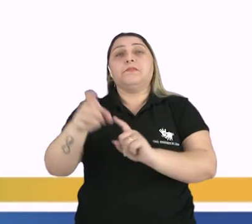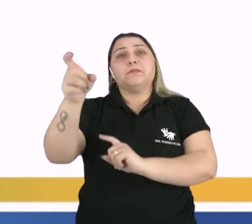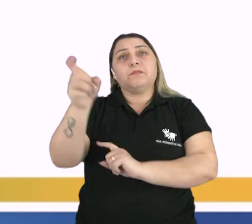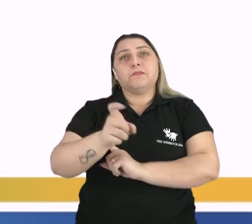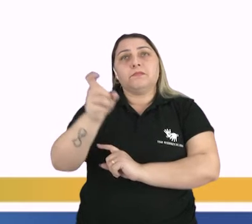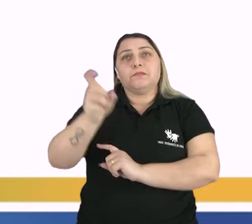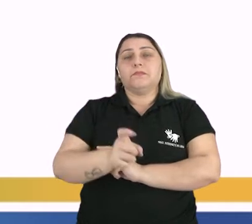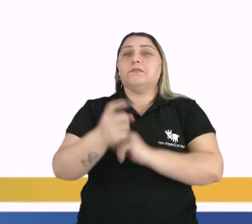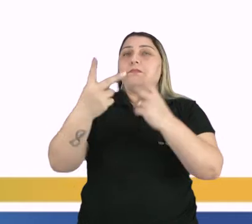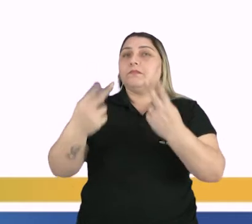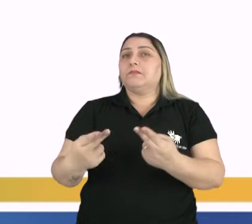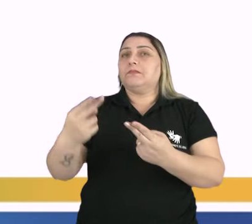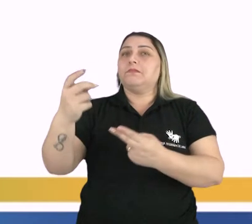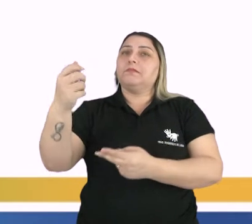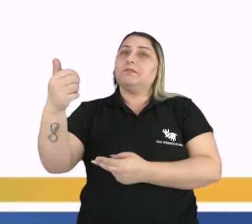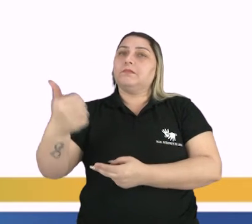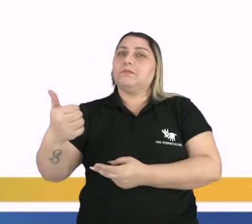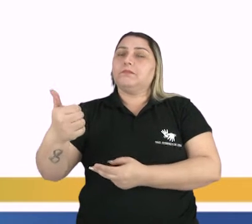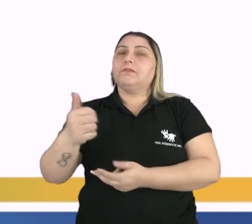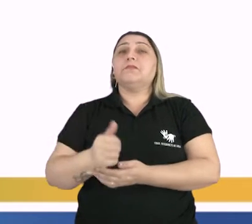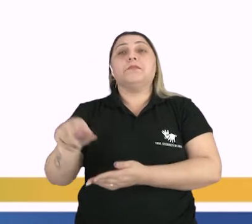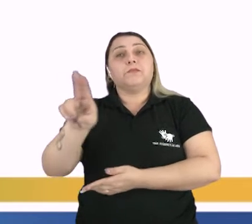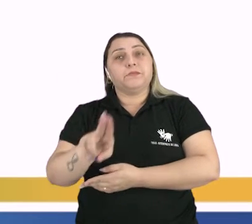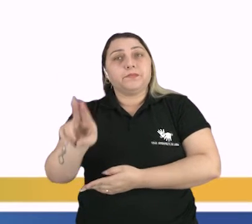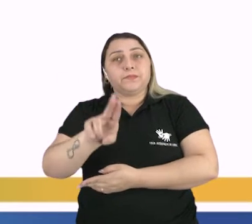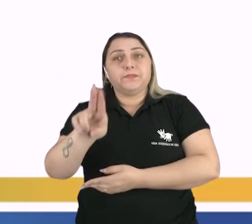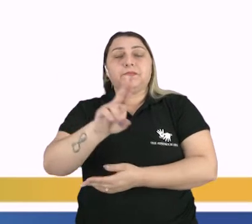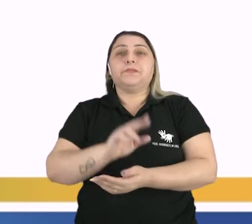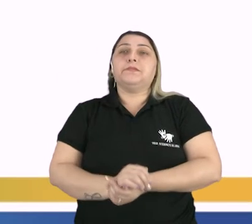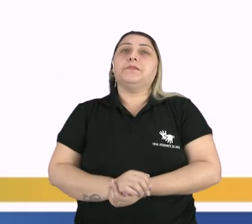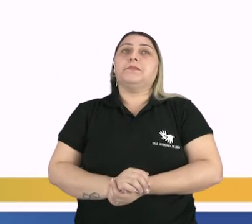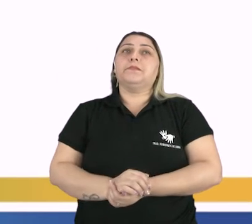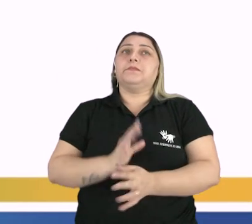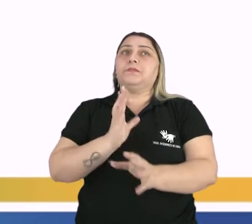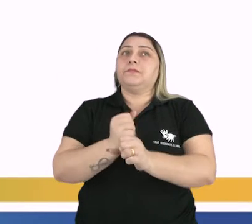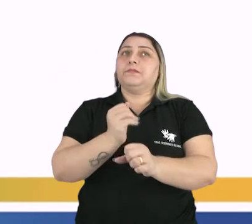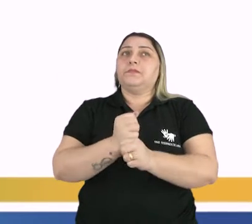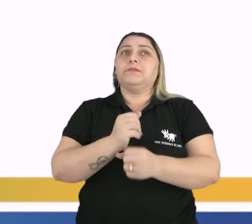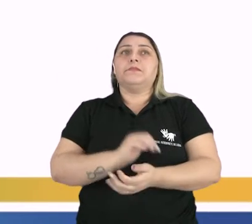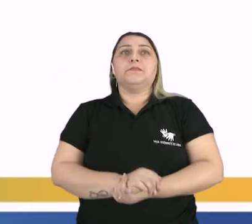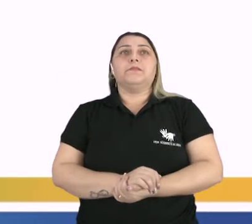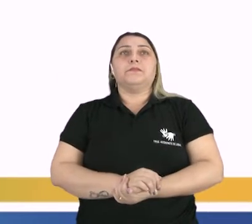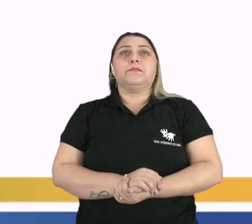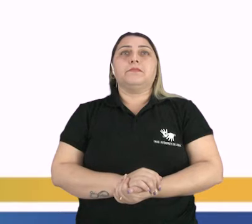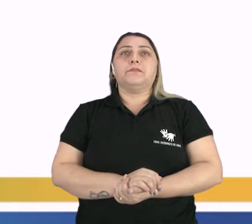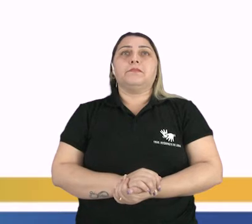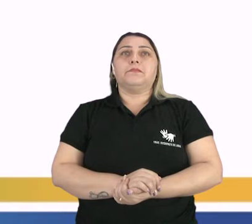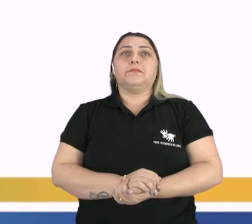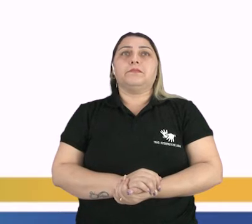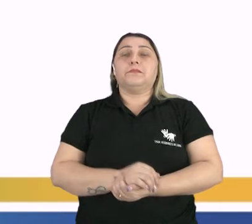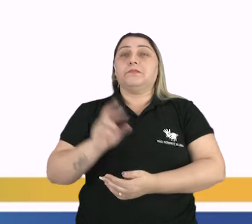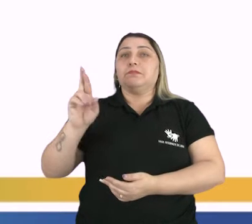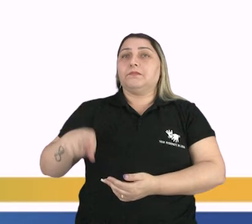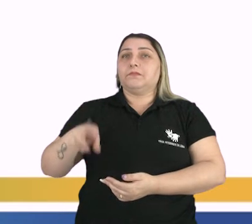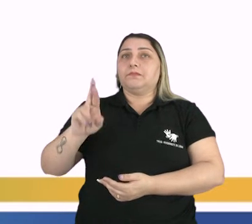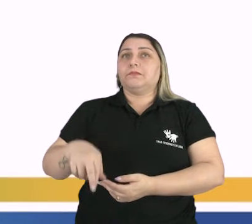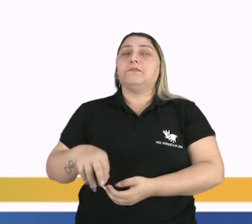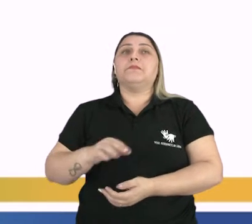mais conhecida, podemos dizer assim, mais utilizada nos nossos cálculos, né, das